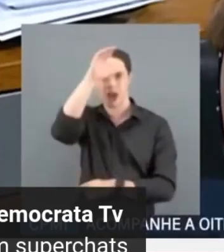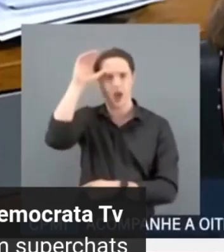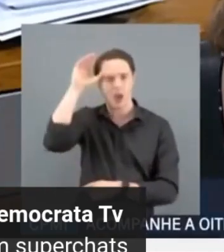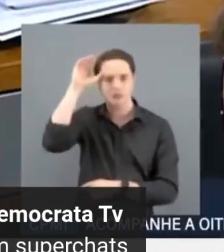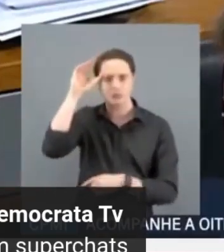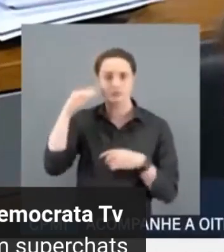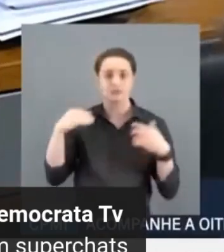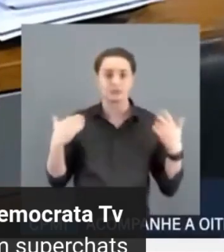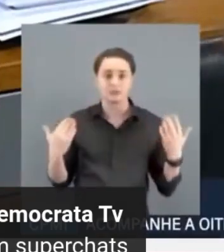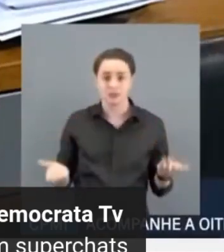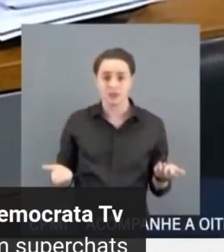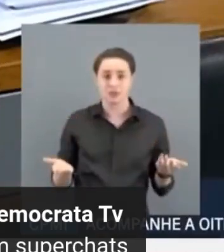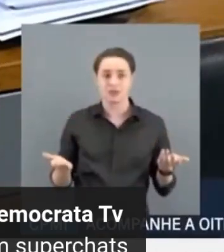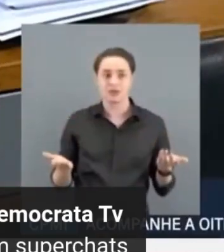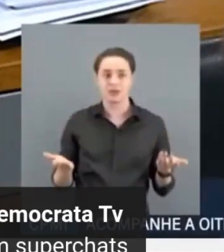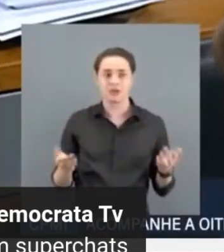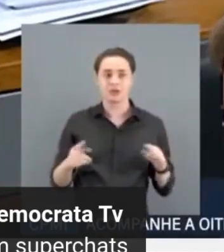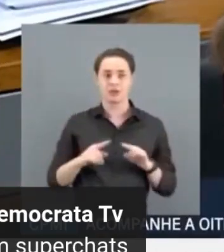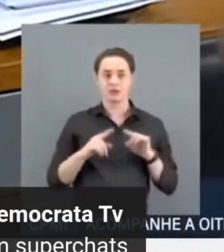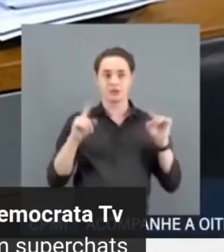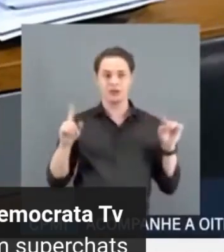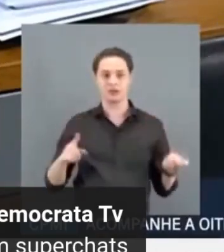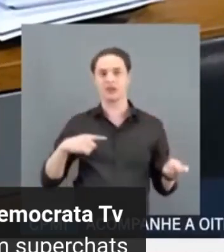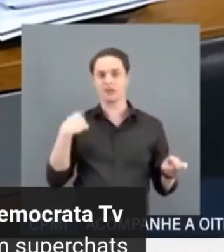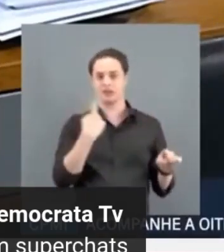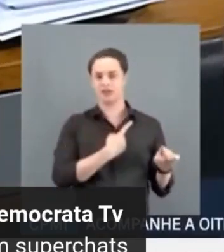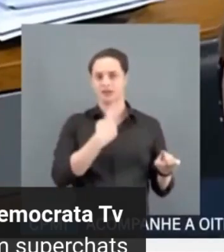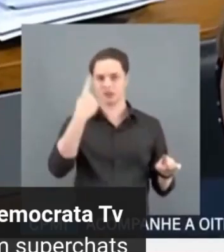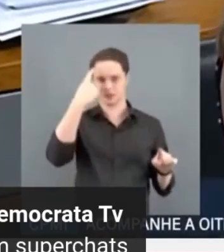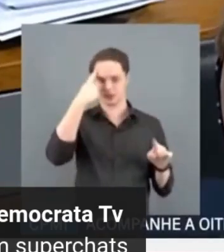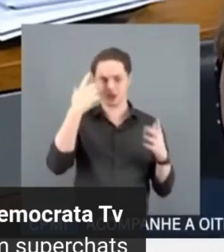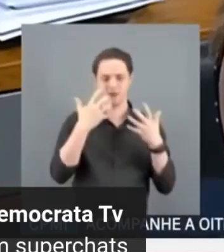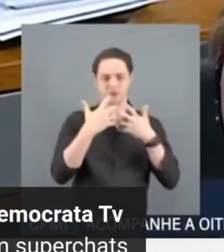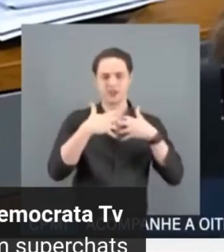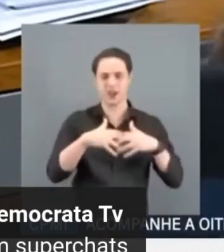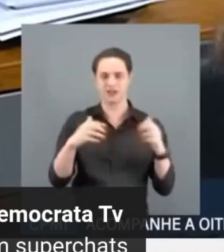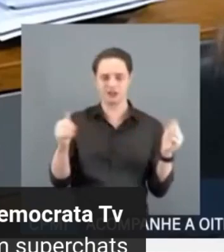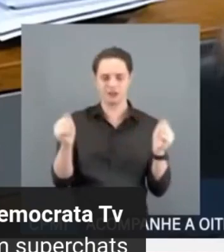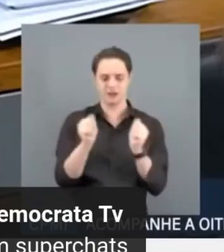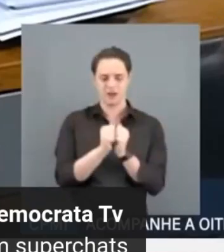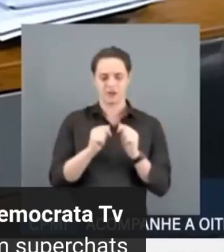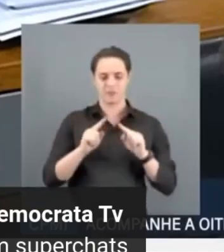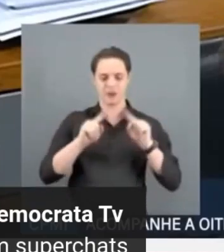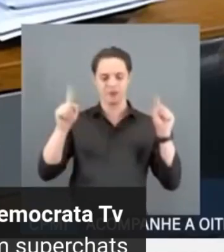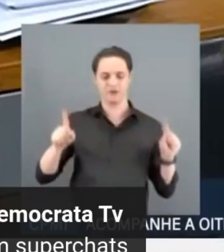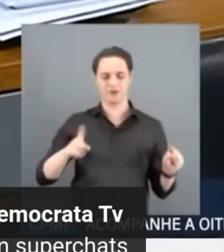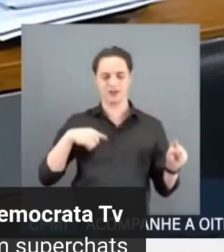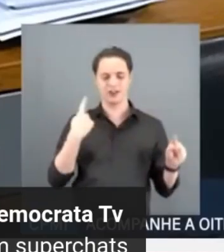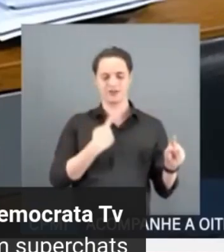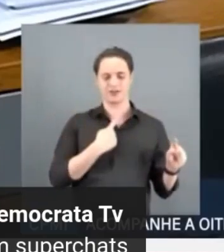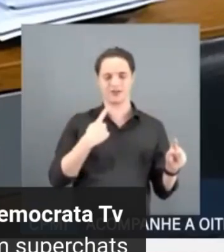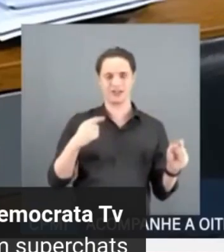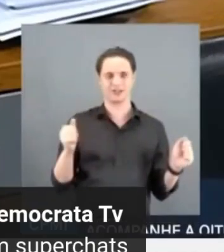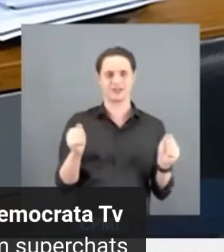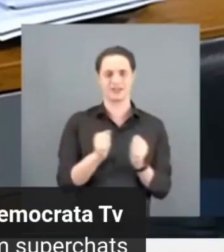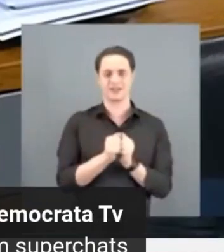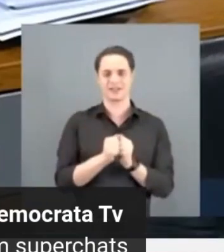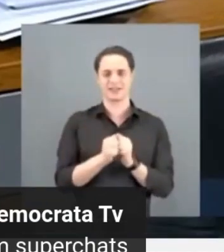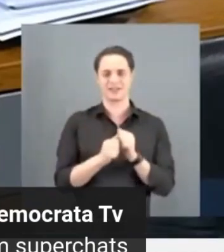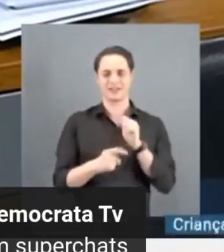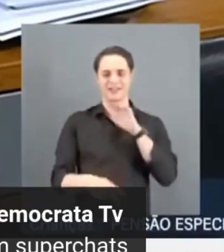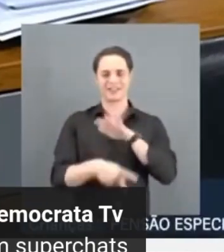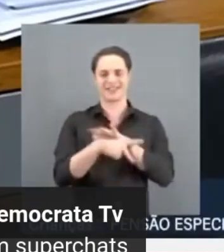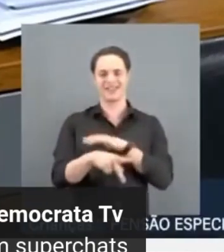tem um monte de gente, eu não vou listar aqui, mas que pegaram 17 anos de cadeia. Então, todo mundo está aqui elogiando o senhor,